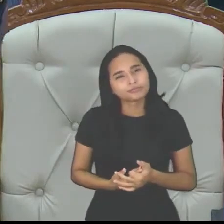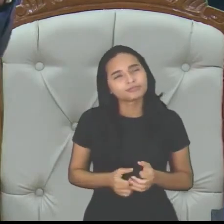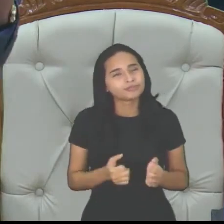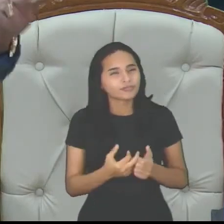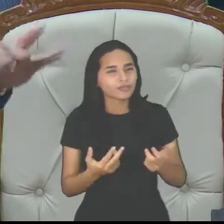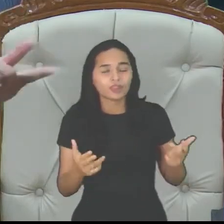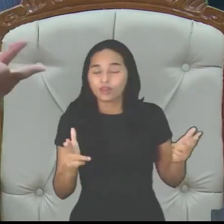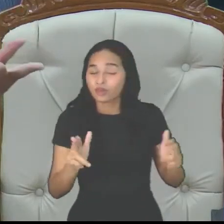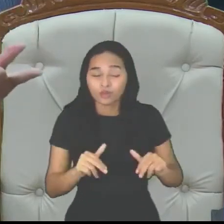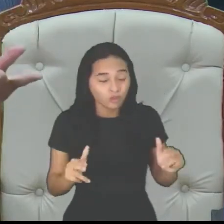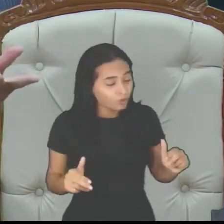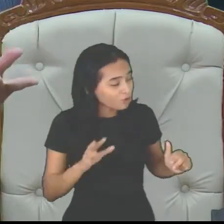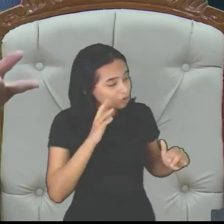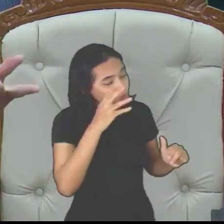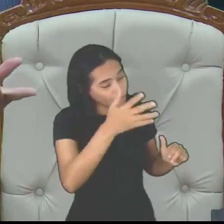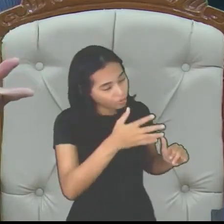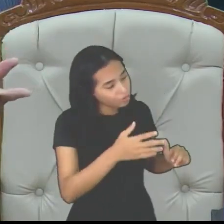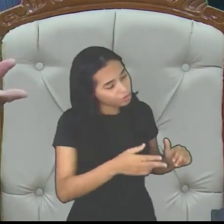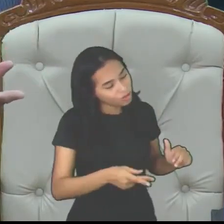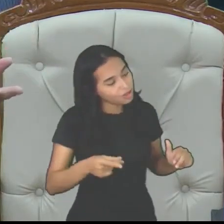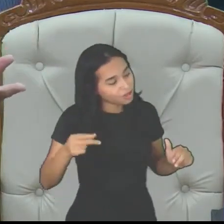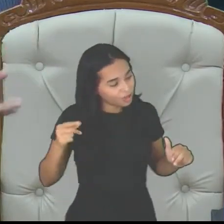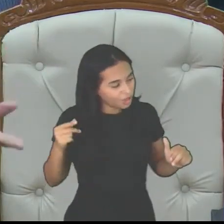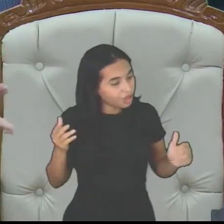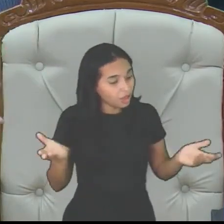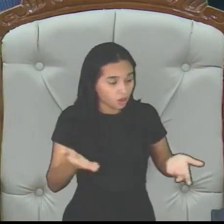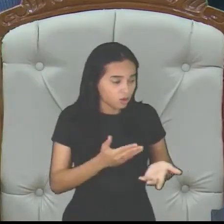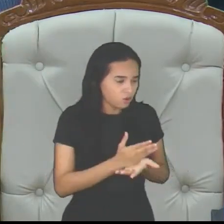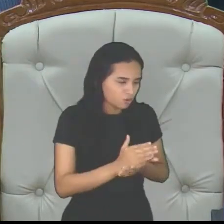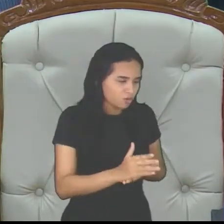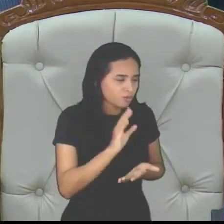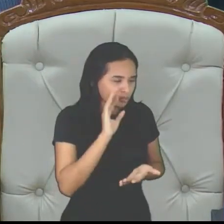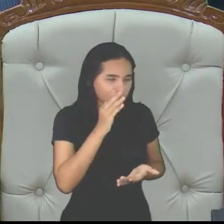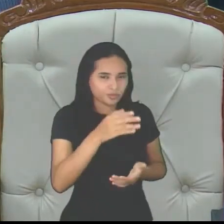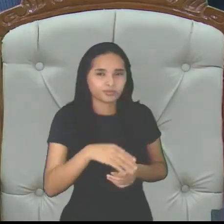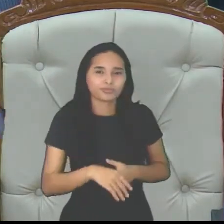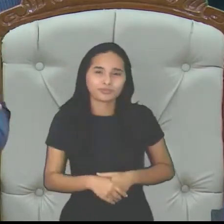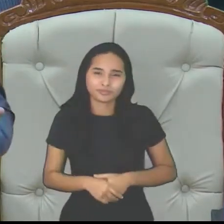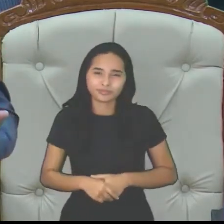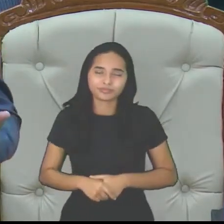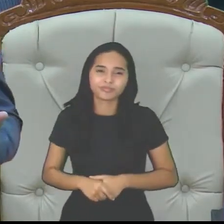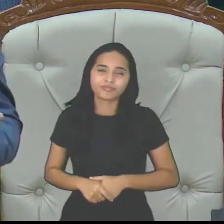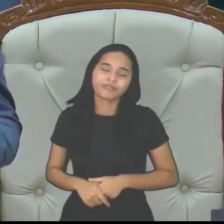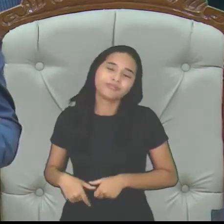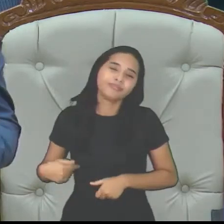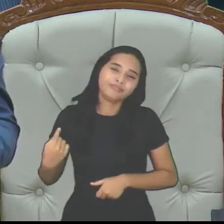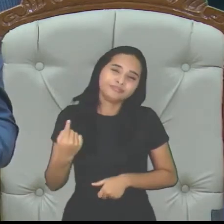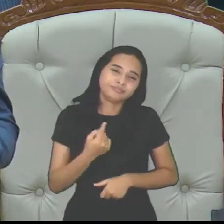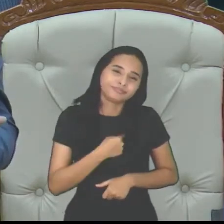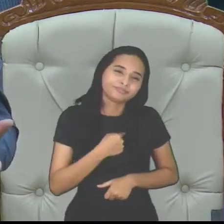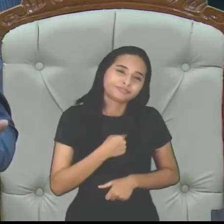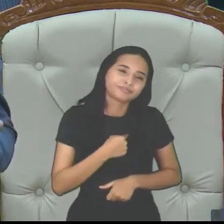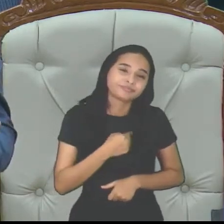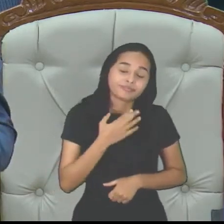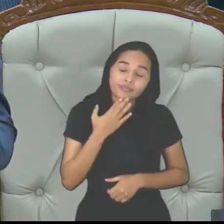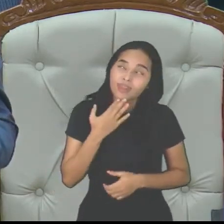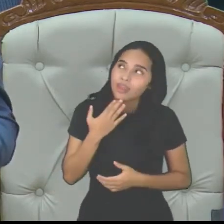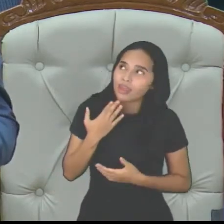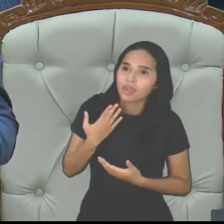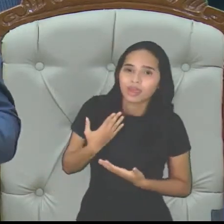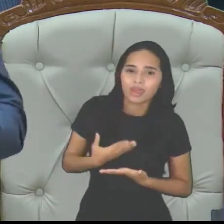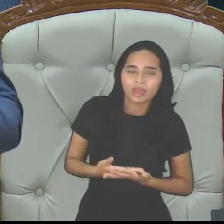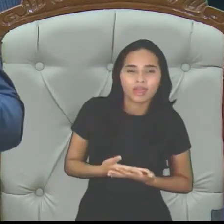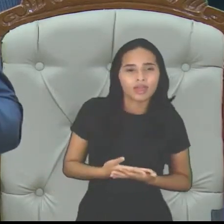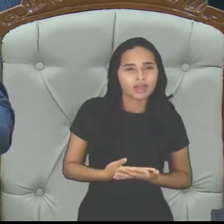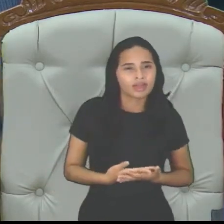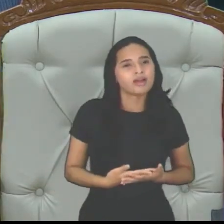que nunca aconteceram, começam a acontecer. E nós ficamos boquiabertos